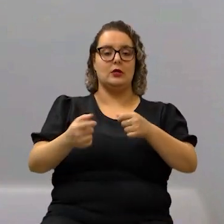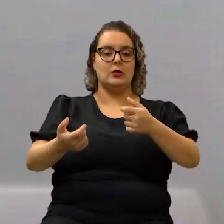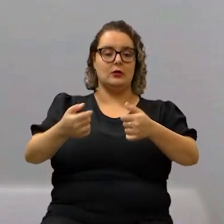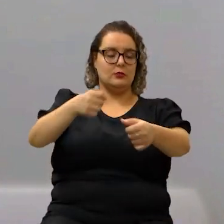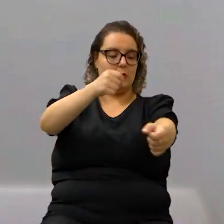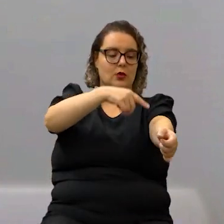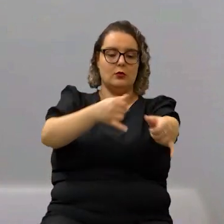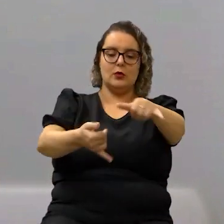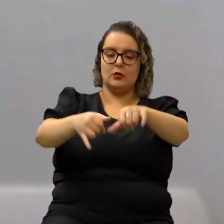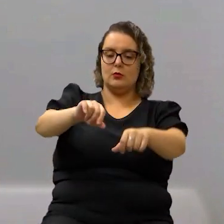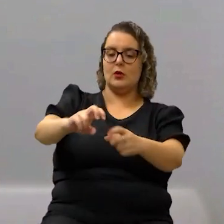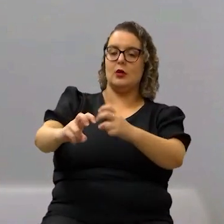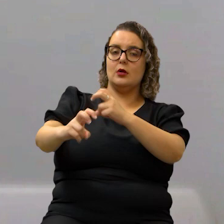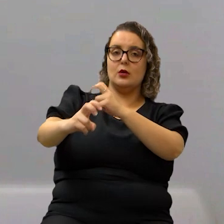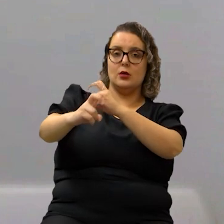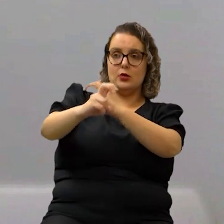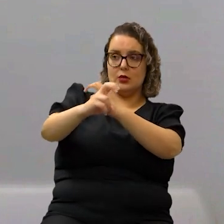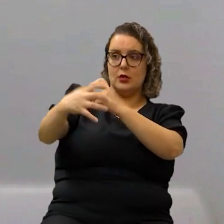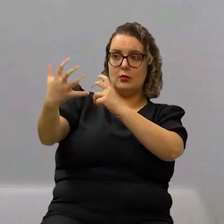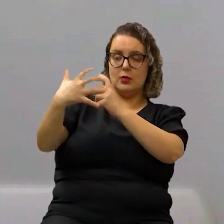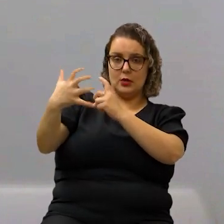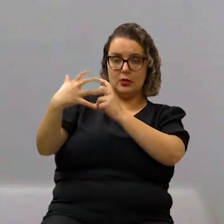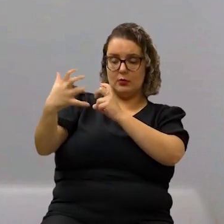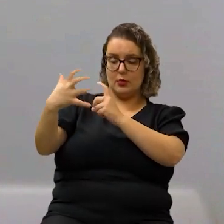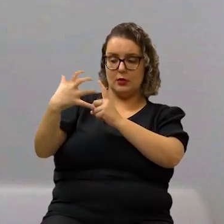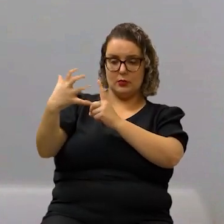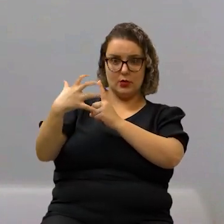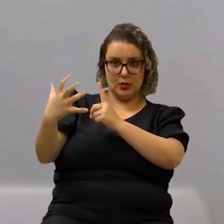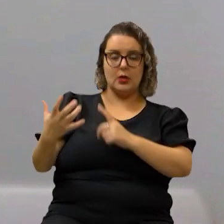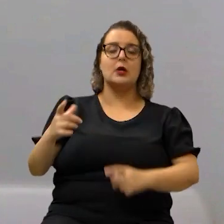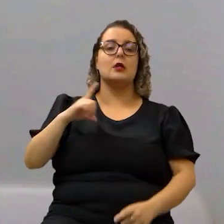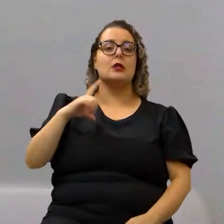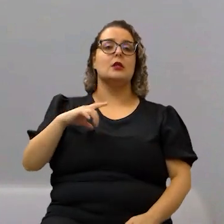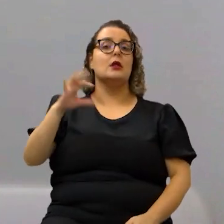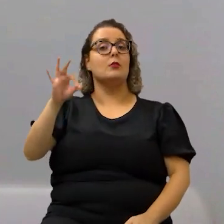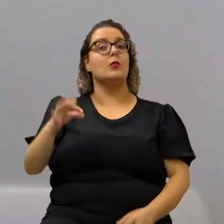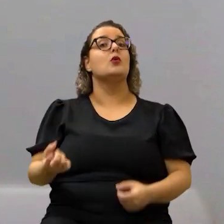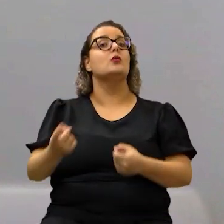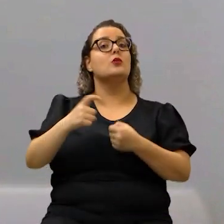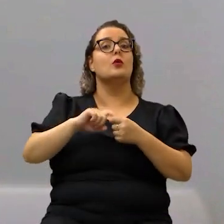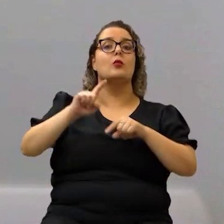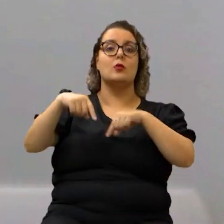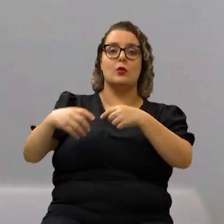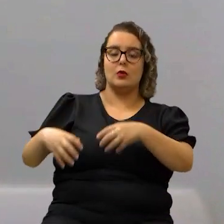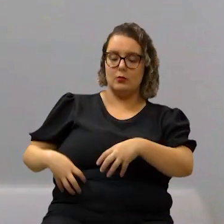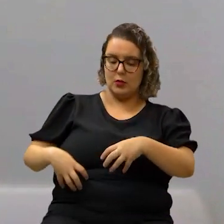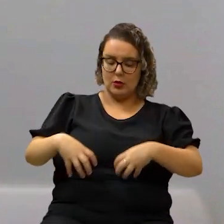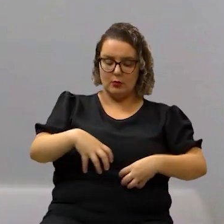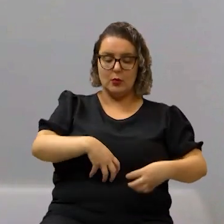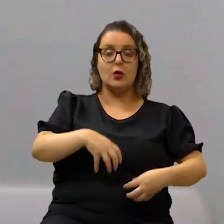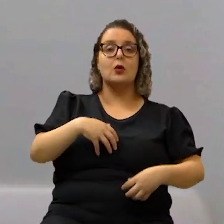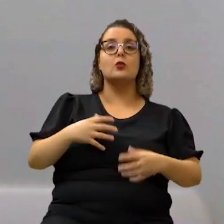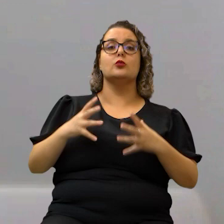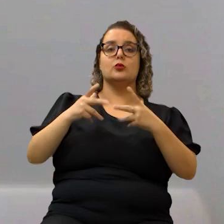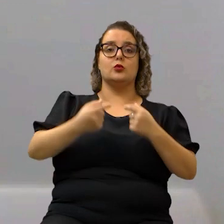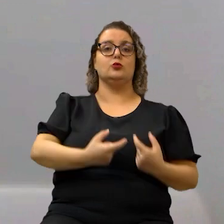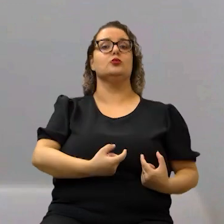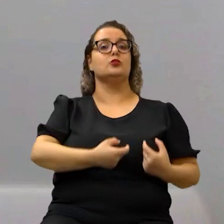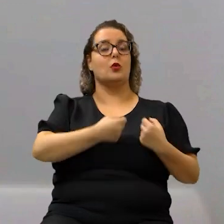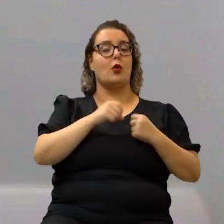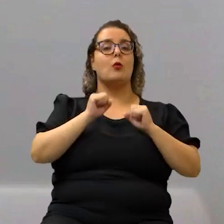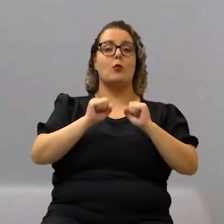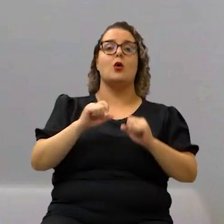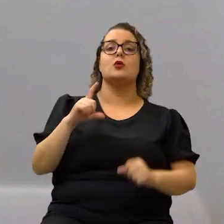fez quimioterapia, radioterapia, infelizmente existe a chance de voltar em outro órgão. Todo câncer de